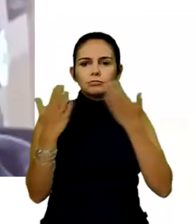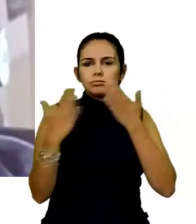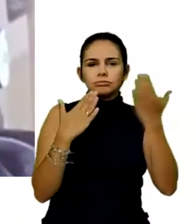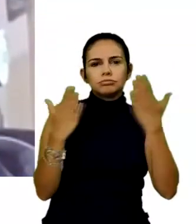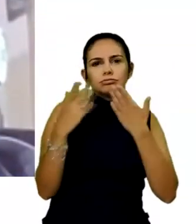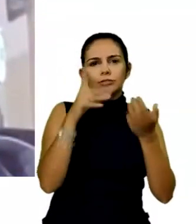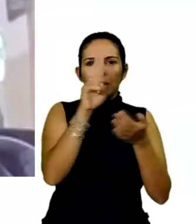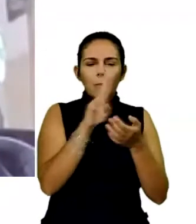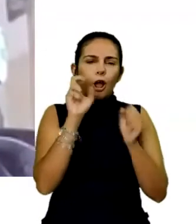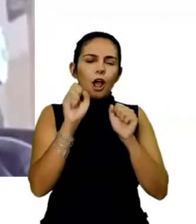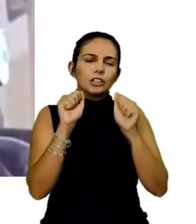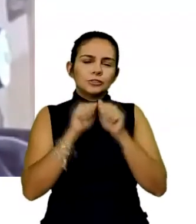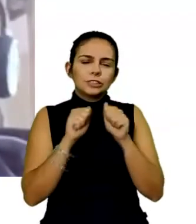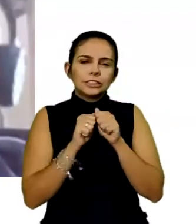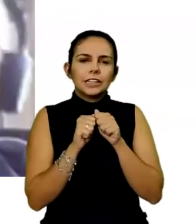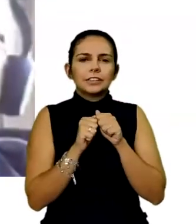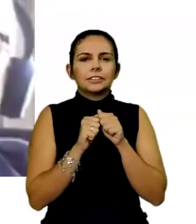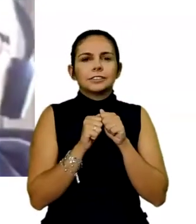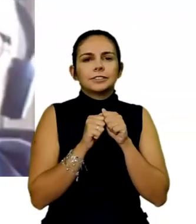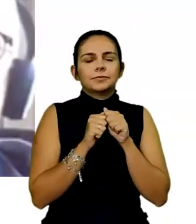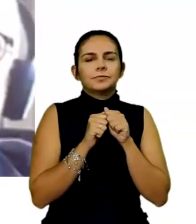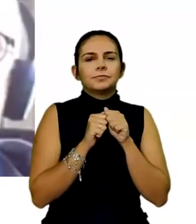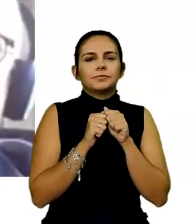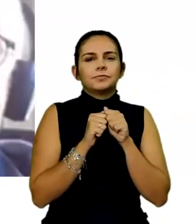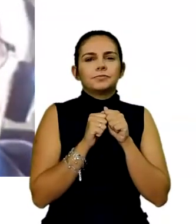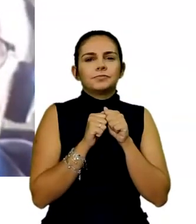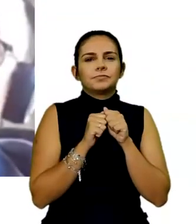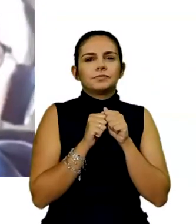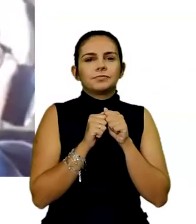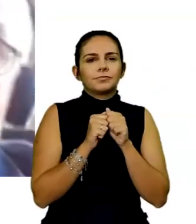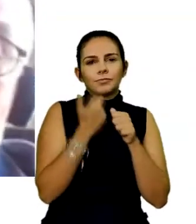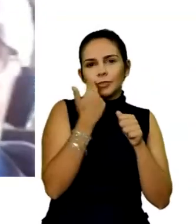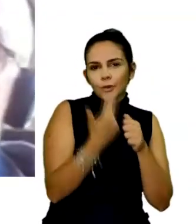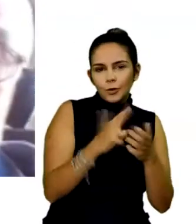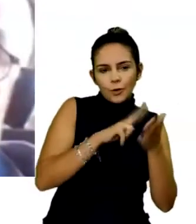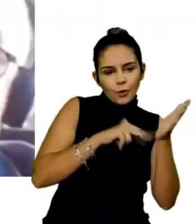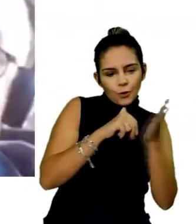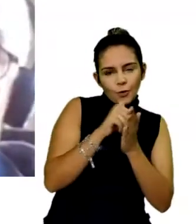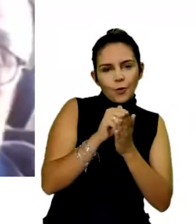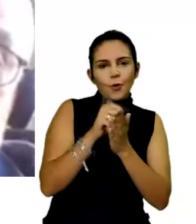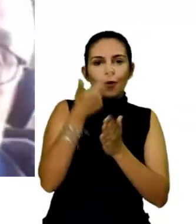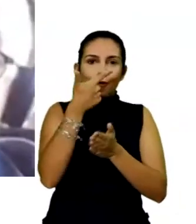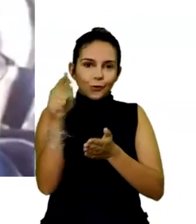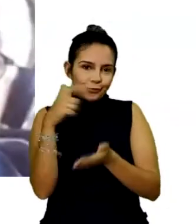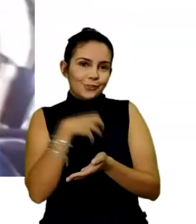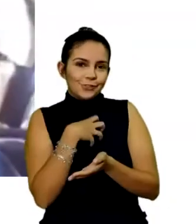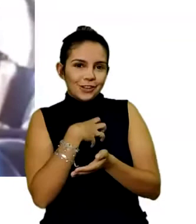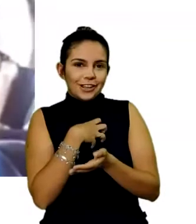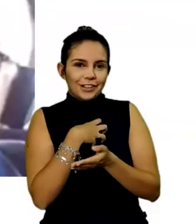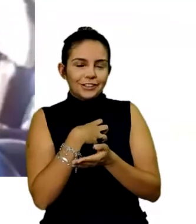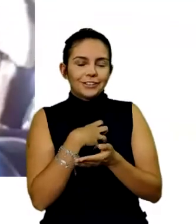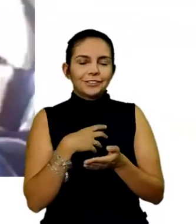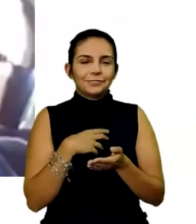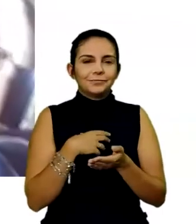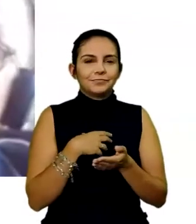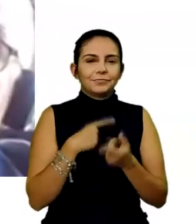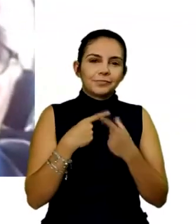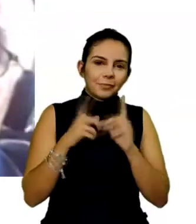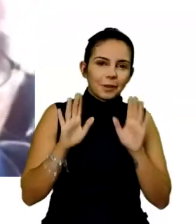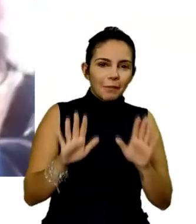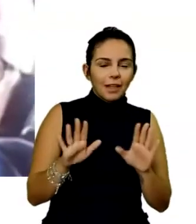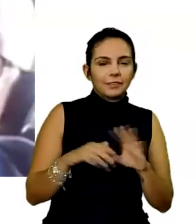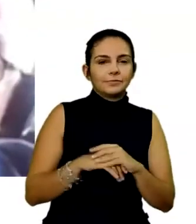você pode fazer, né, com a aquarela e com outras tintas,